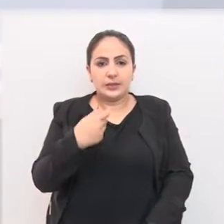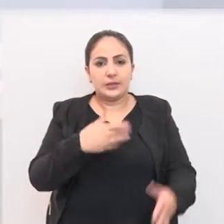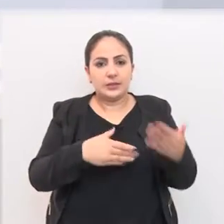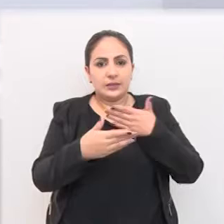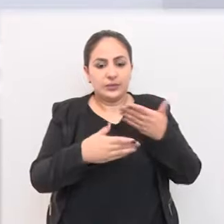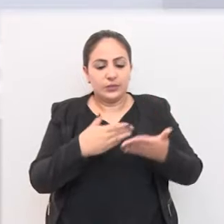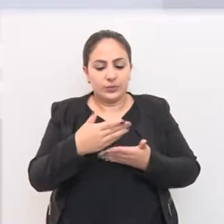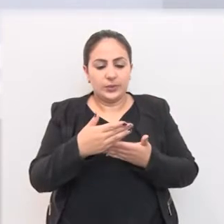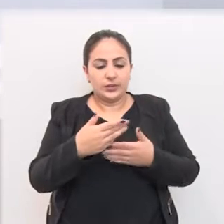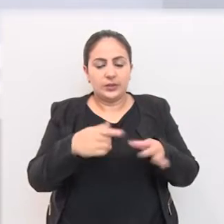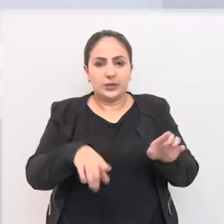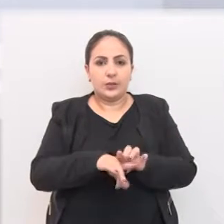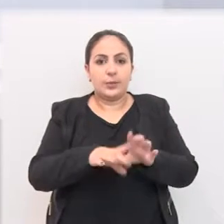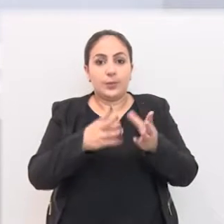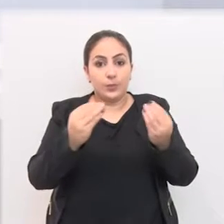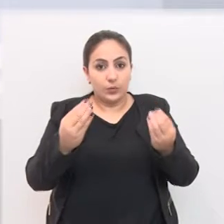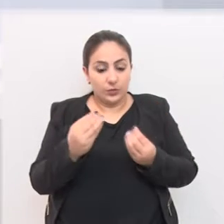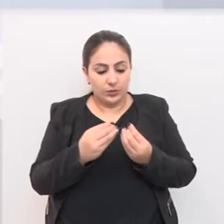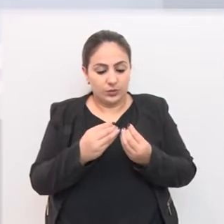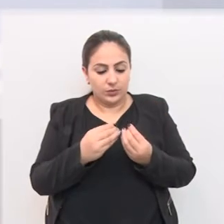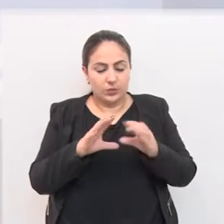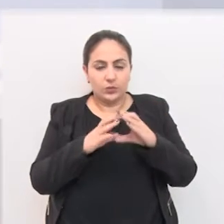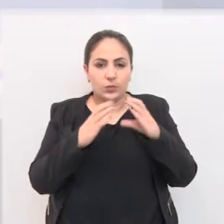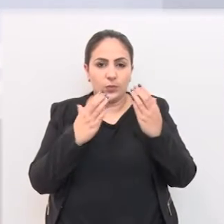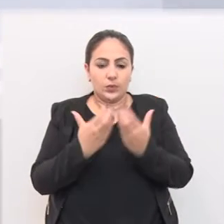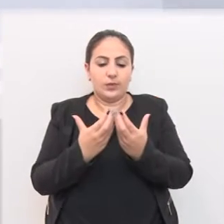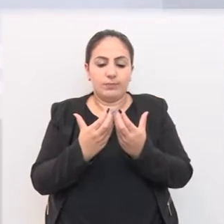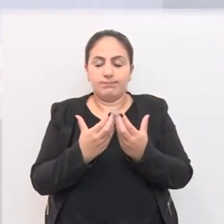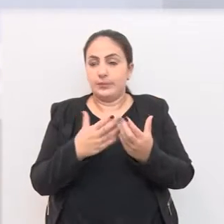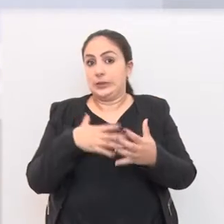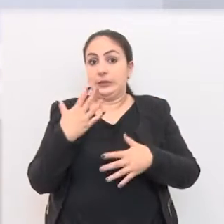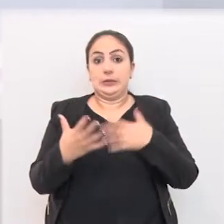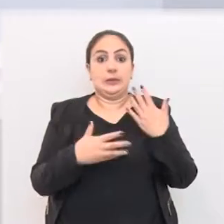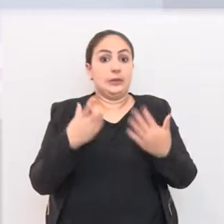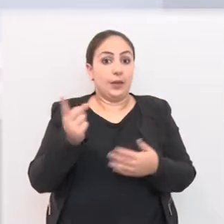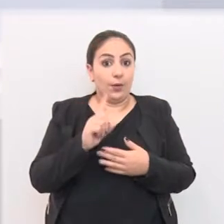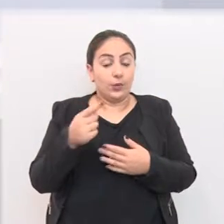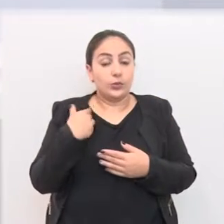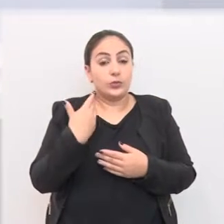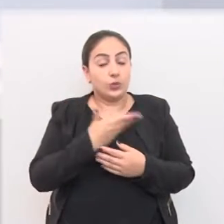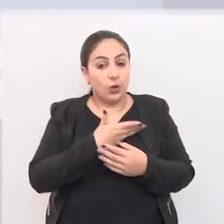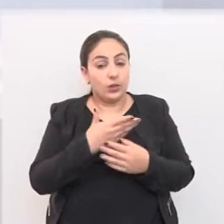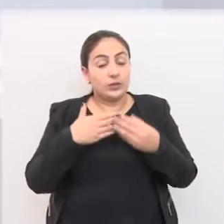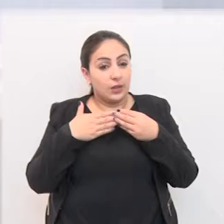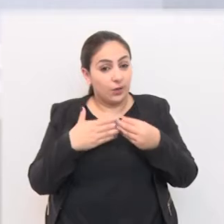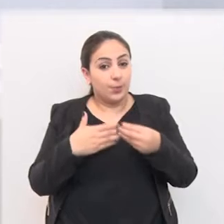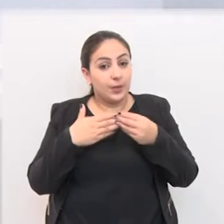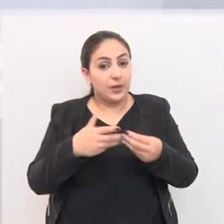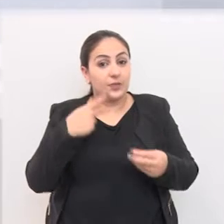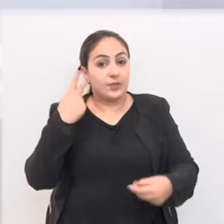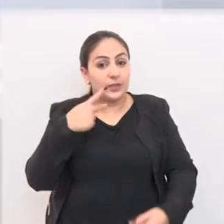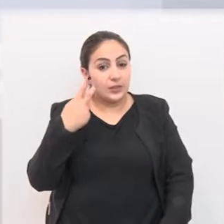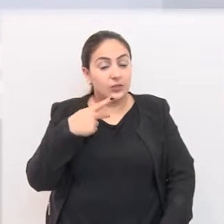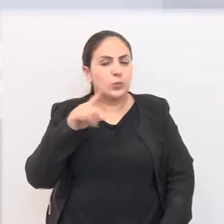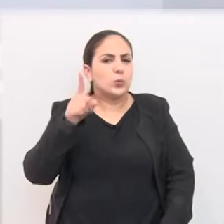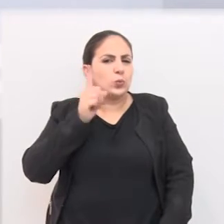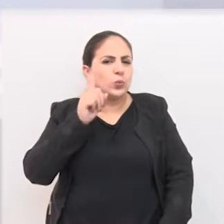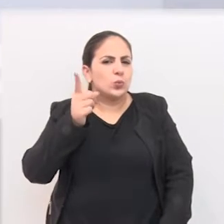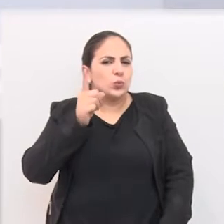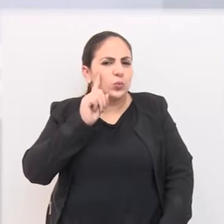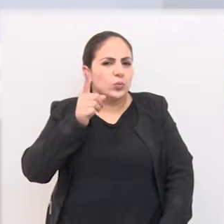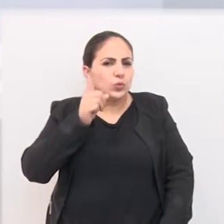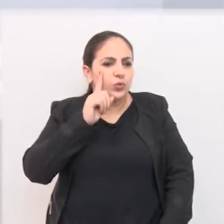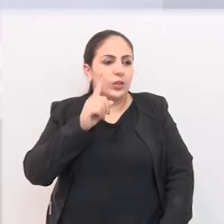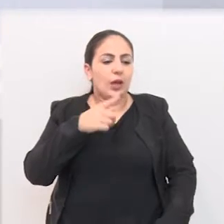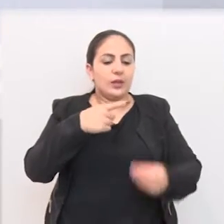necessitam desses atendimentos, e são muitas, comunidade, não se assustem, mas a gente que acompanha, vereadores, o dia a